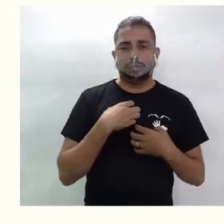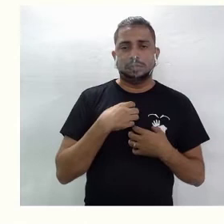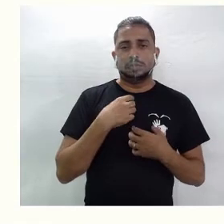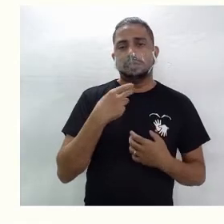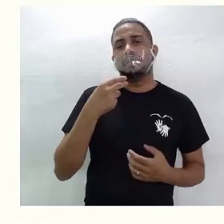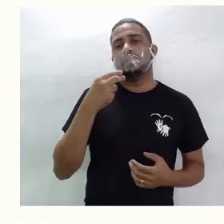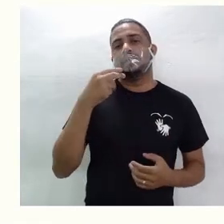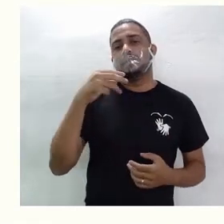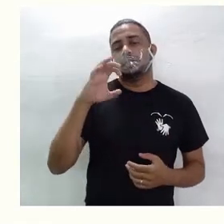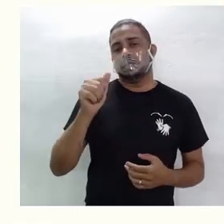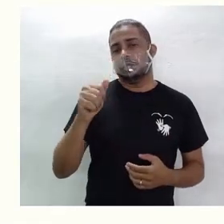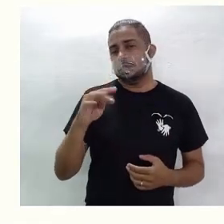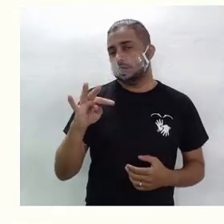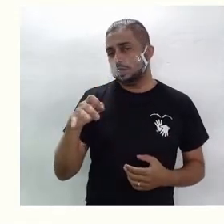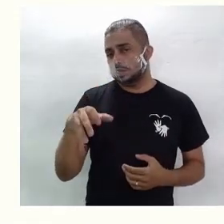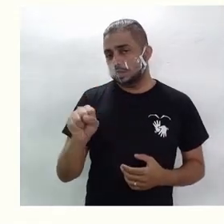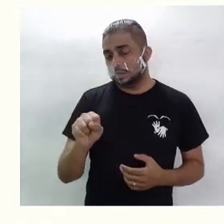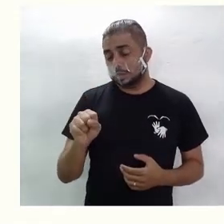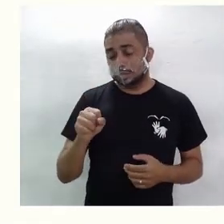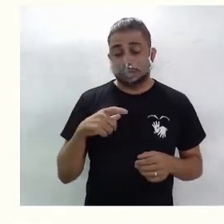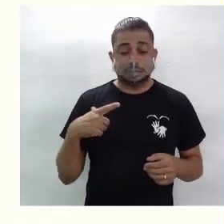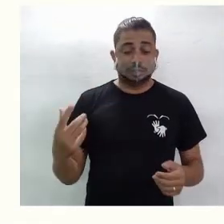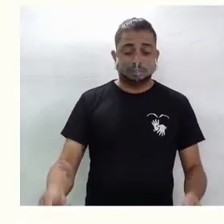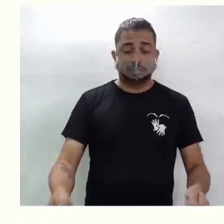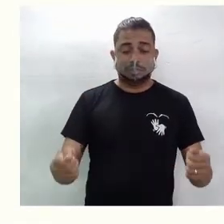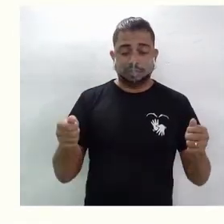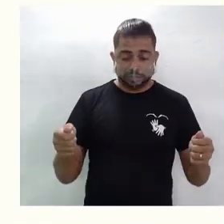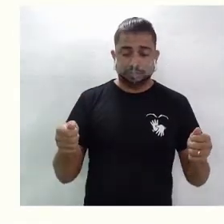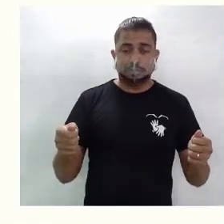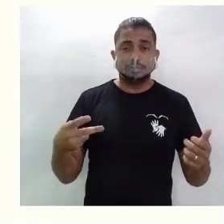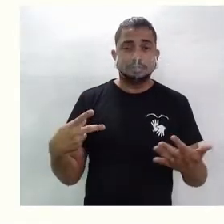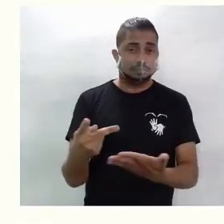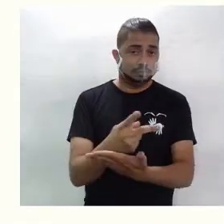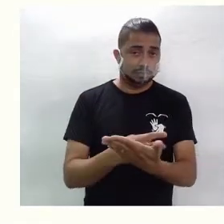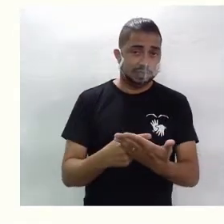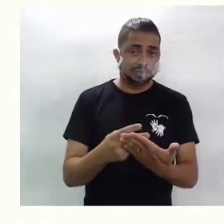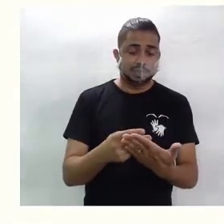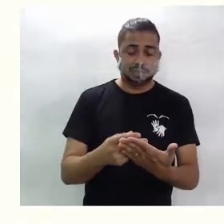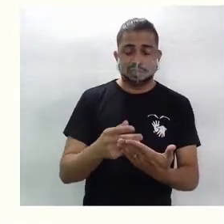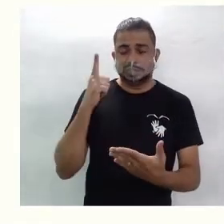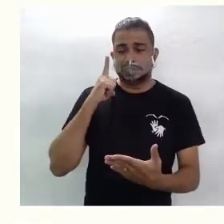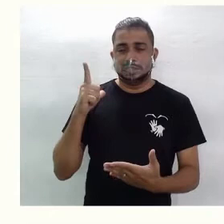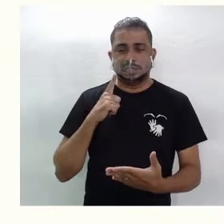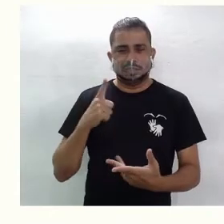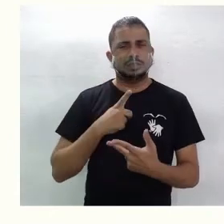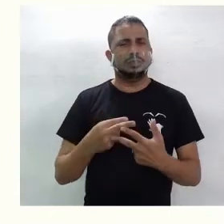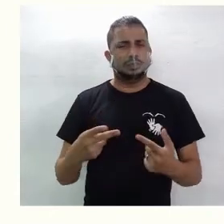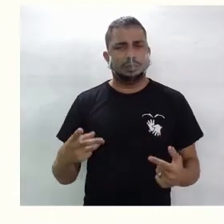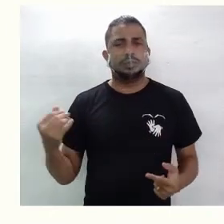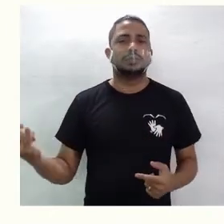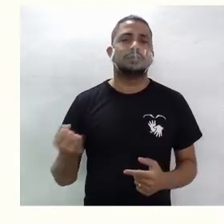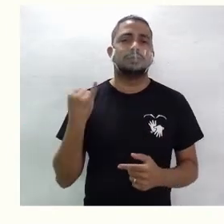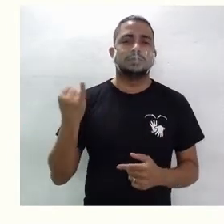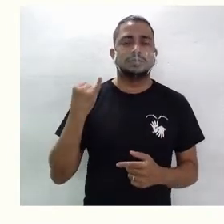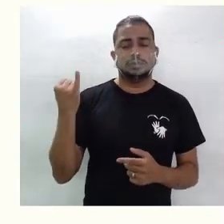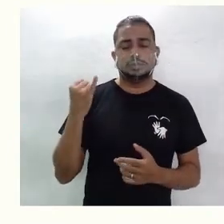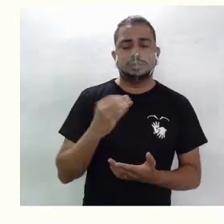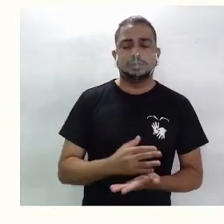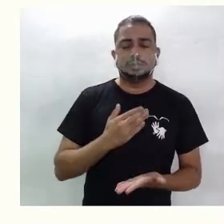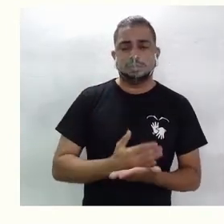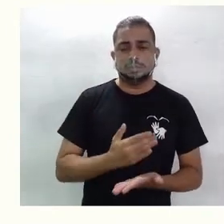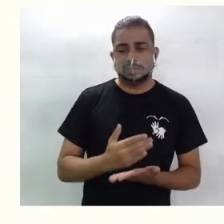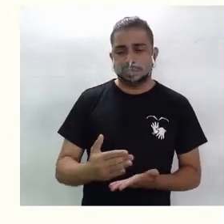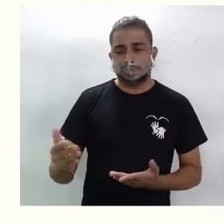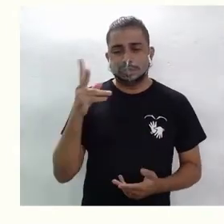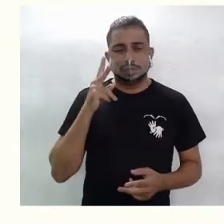tá? Então, quando a gente pega um mapa para analisar, a gente tem esses fatores importantes aí, tá? A partir do momento que a gente